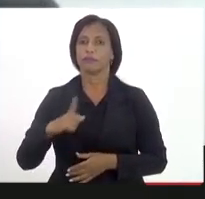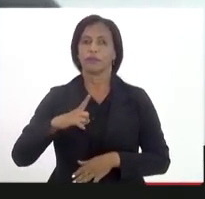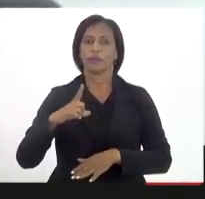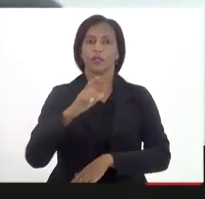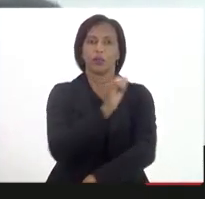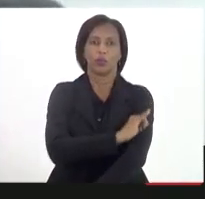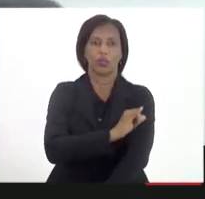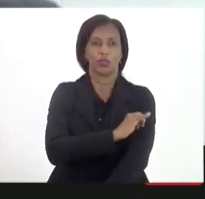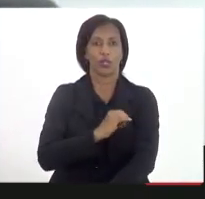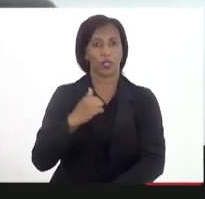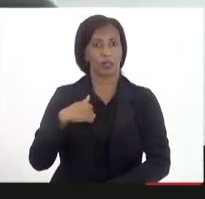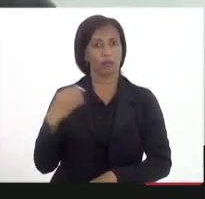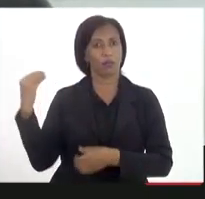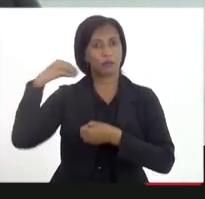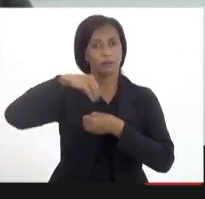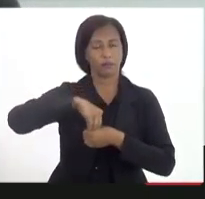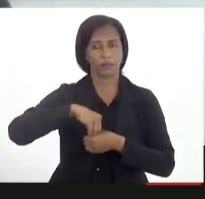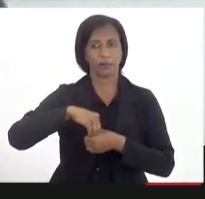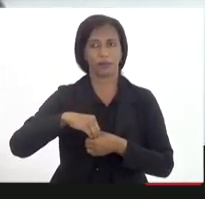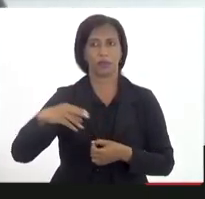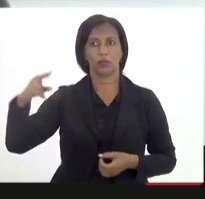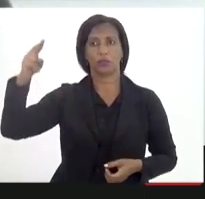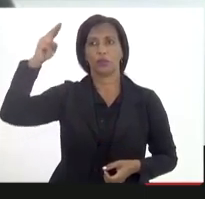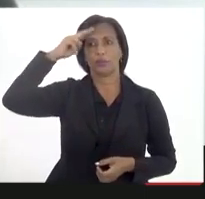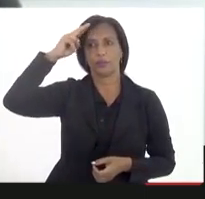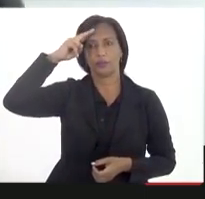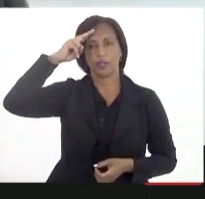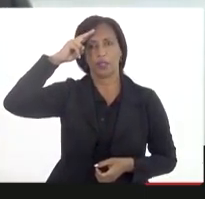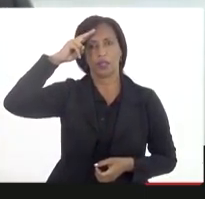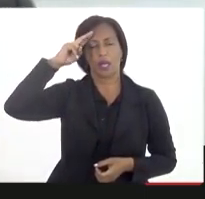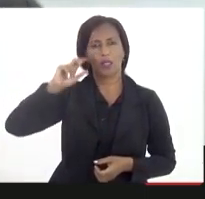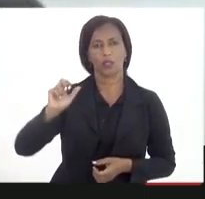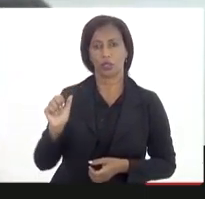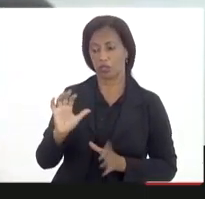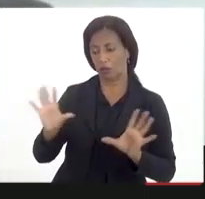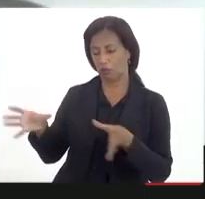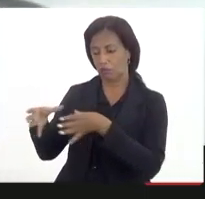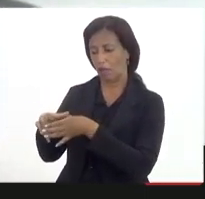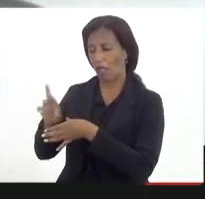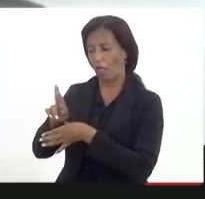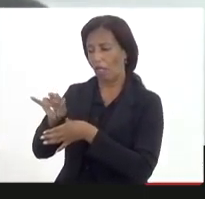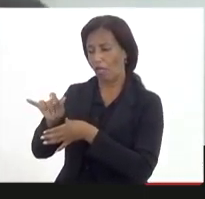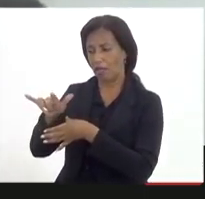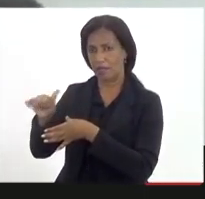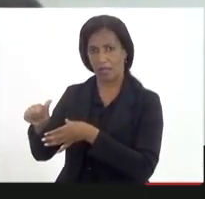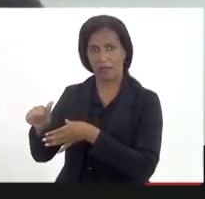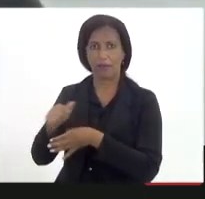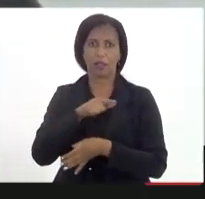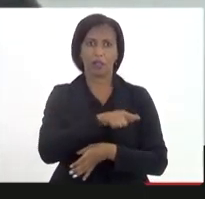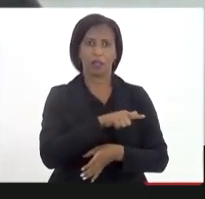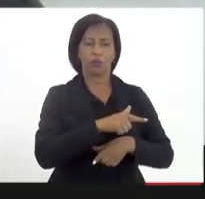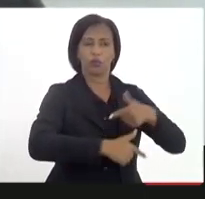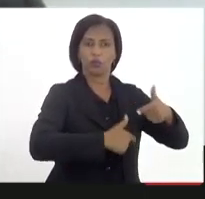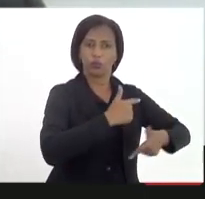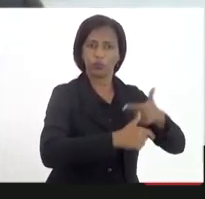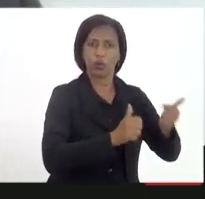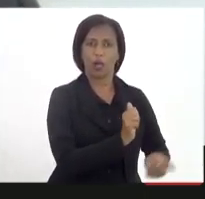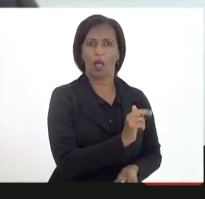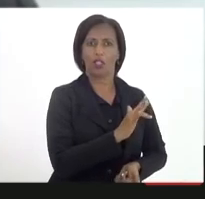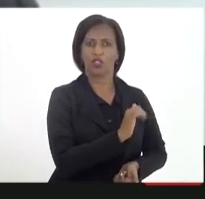Rio de Janeiro está enquadrado tem um efetivo Contando os militares estão na reserva remunerada aqueles militares da ativa nós